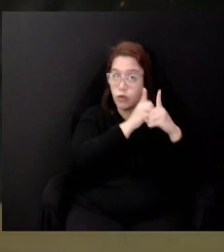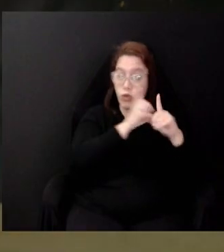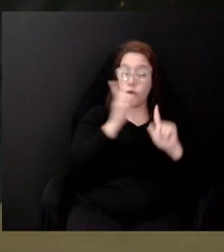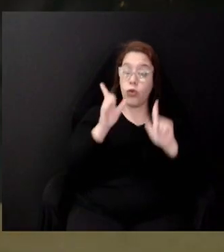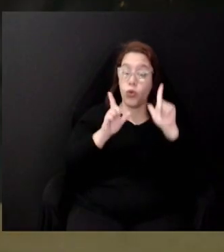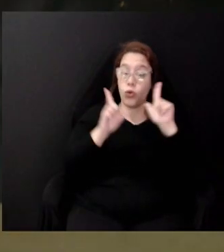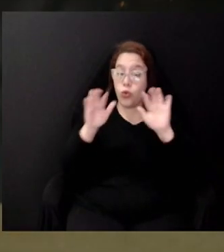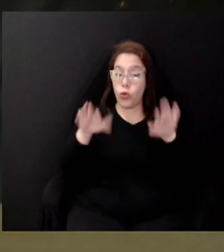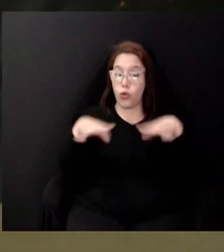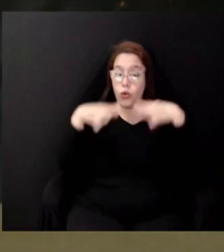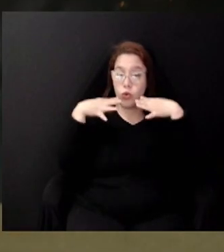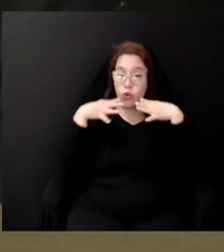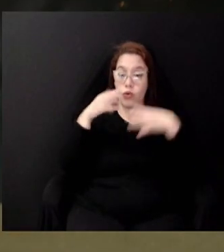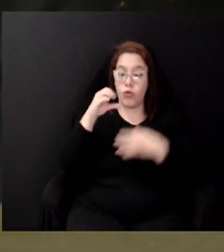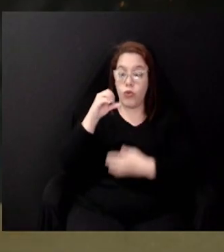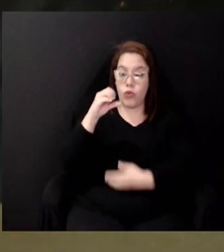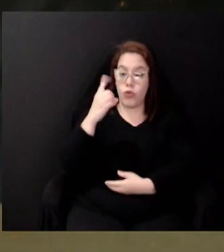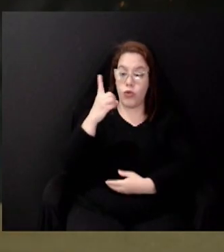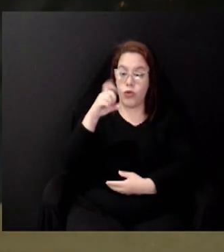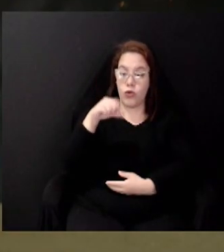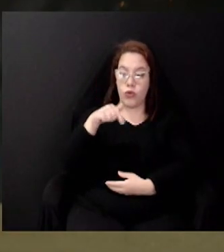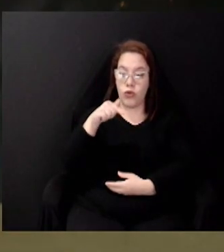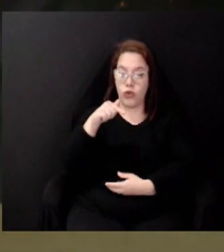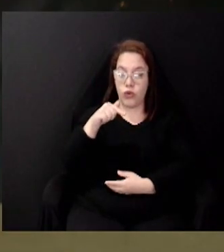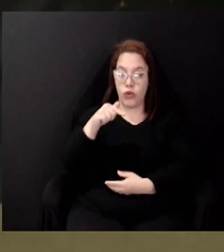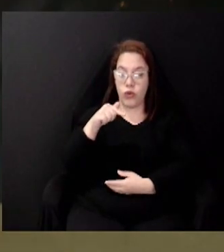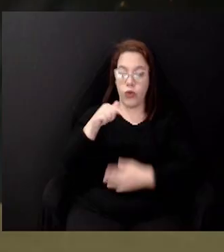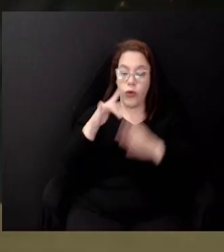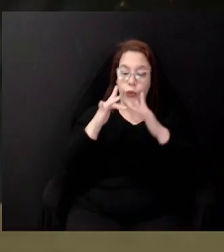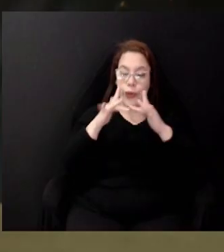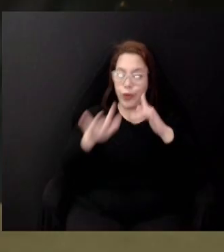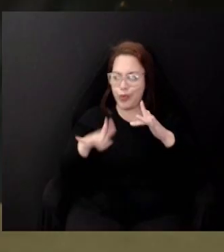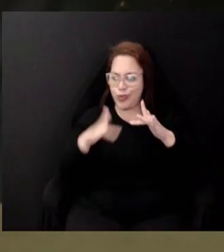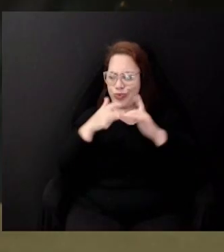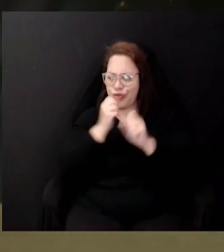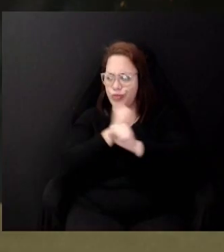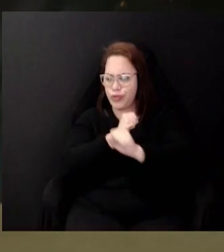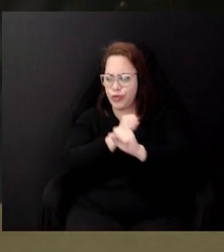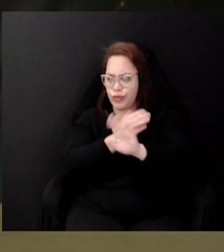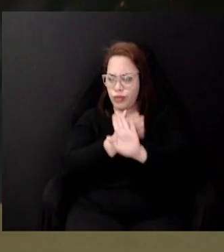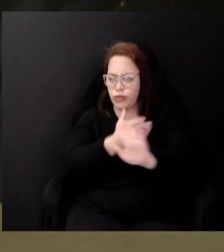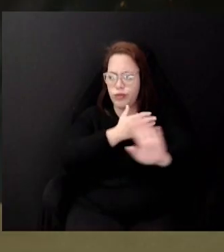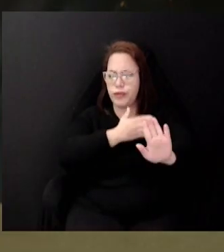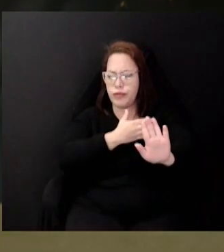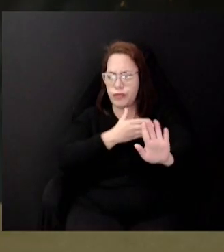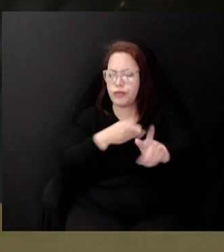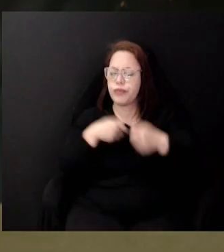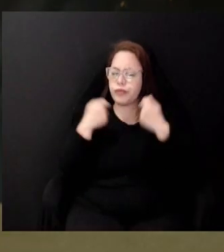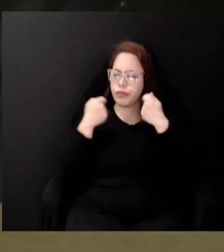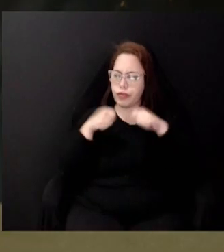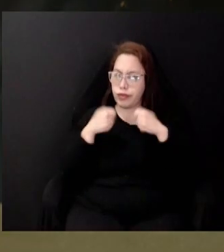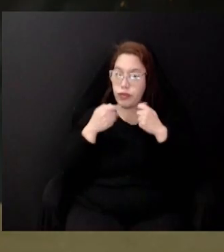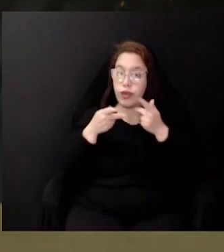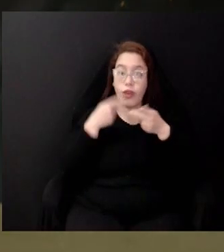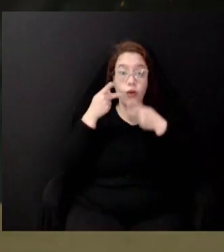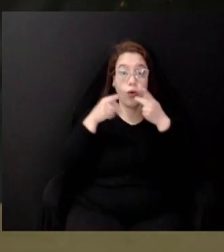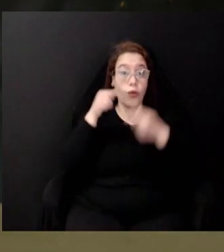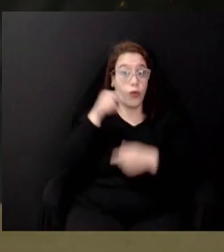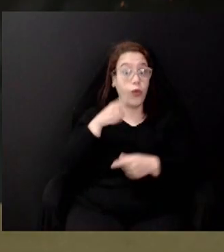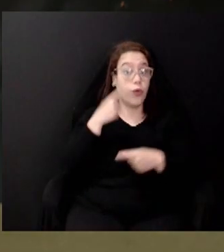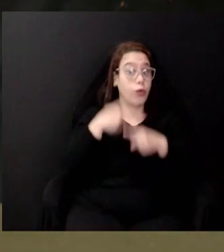Agora, 9h17, falando de desconexão, mas para falar de desconexão, a gente precisa falar para você o porquê,